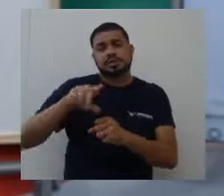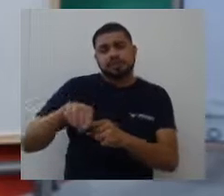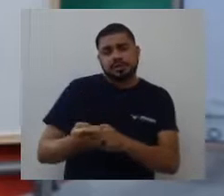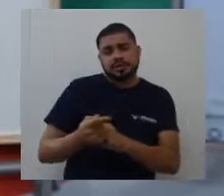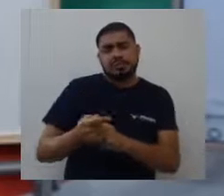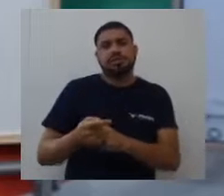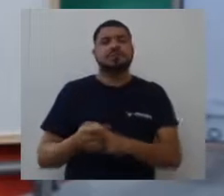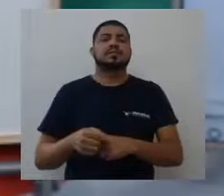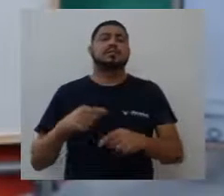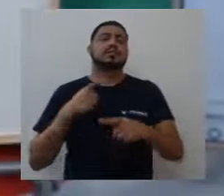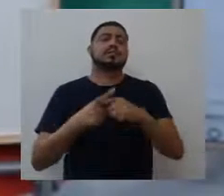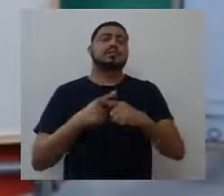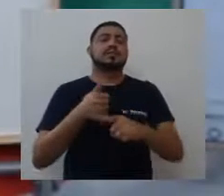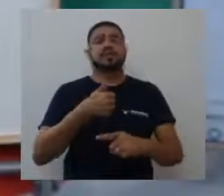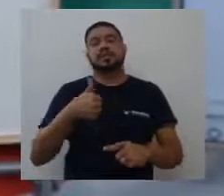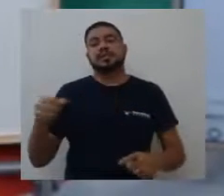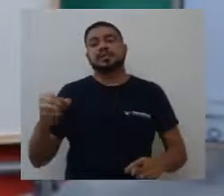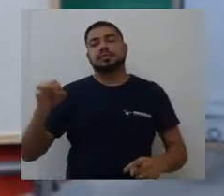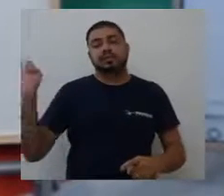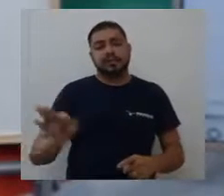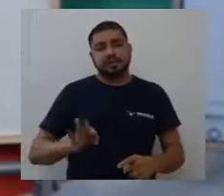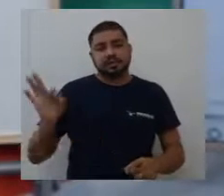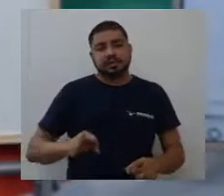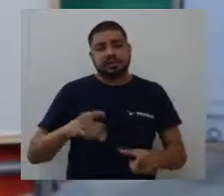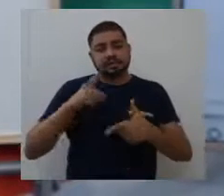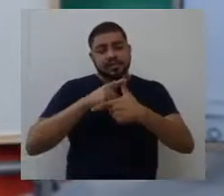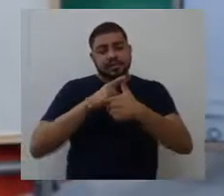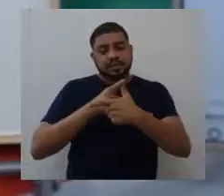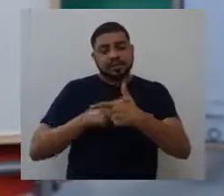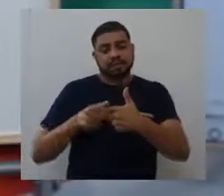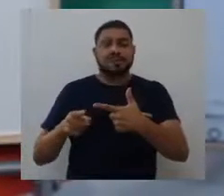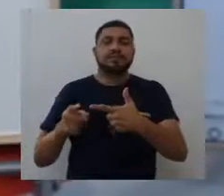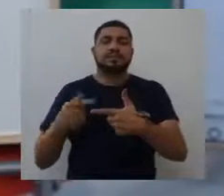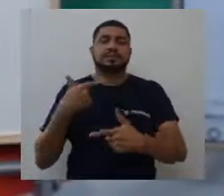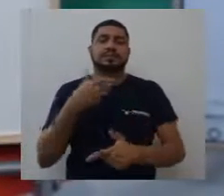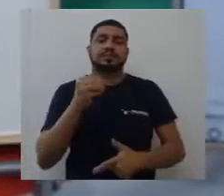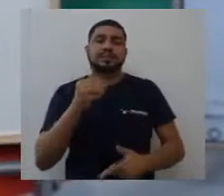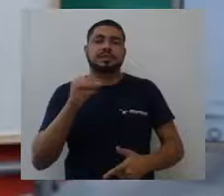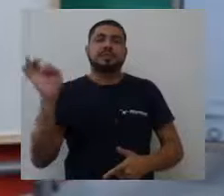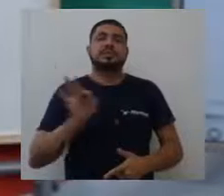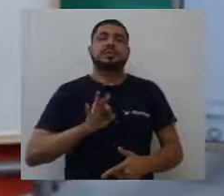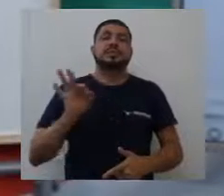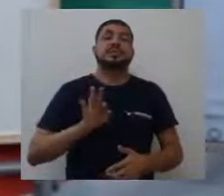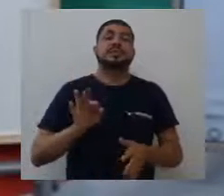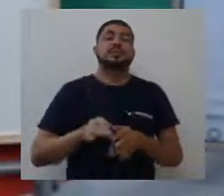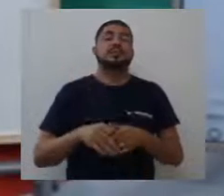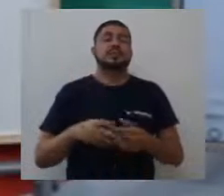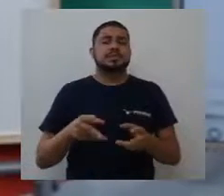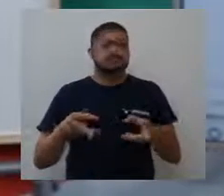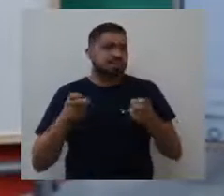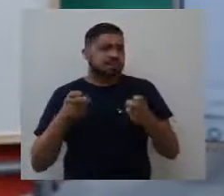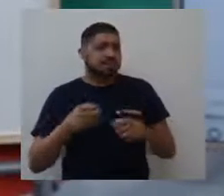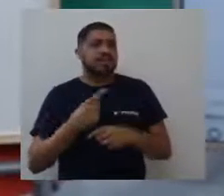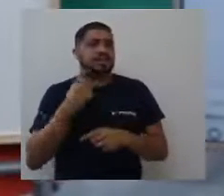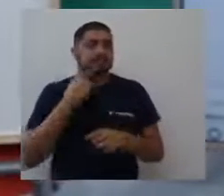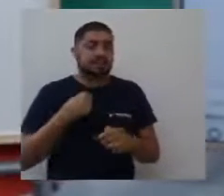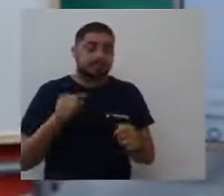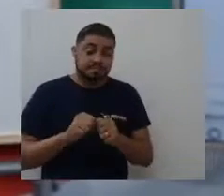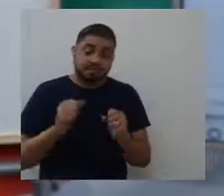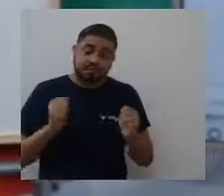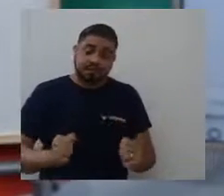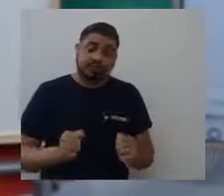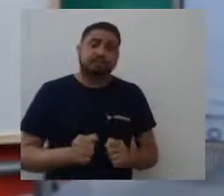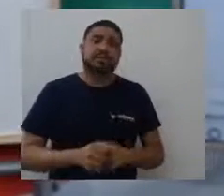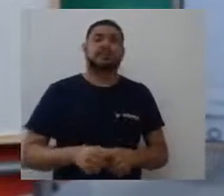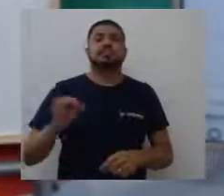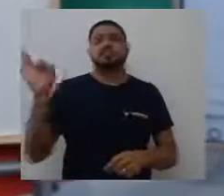vezes 100%. Dividido por 20%. Gente, presta atenção aqui no que eu posso fazer.